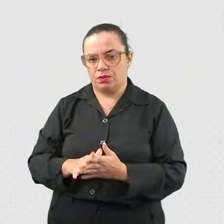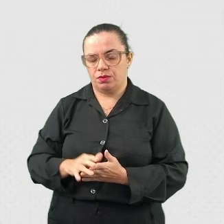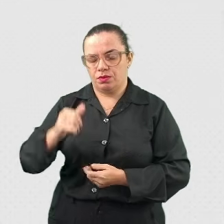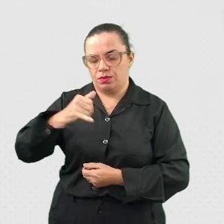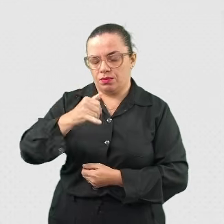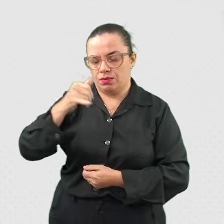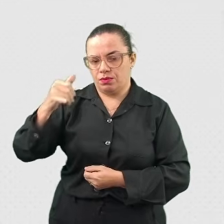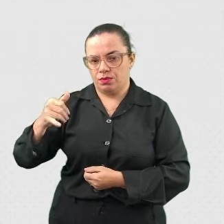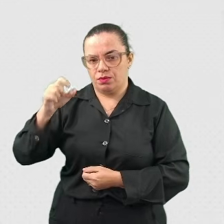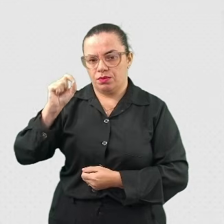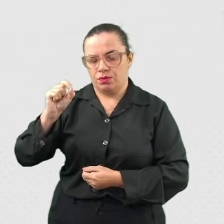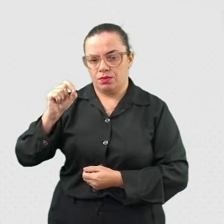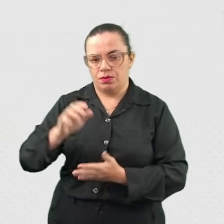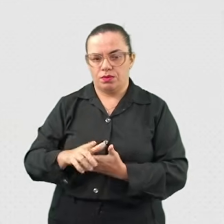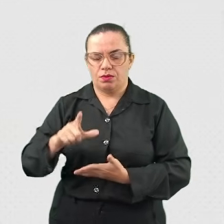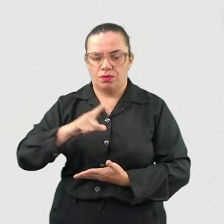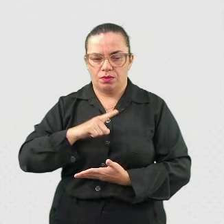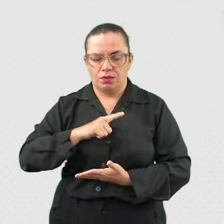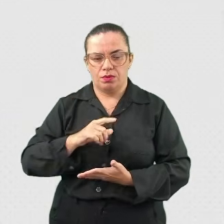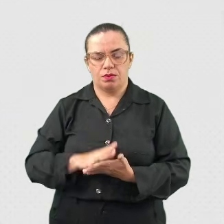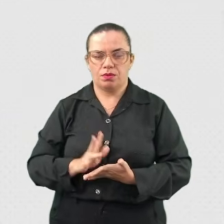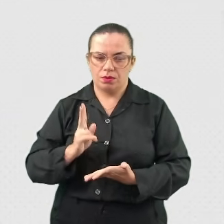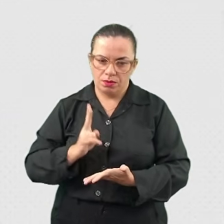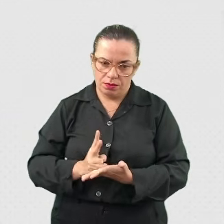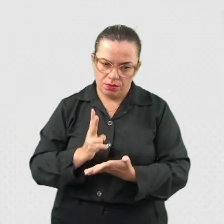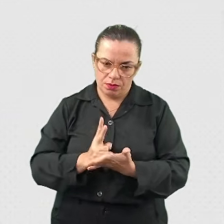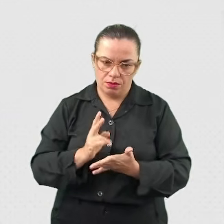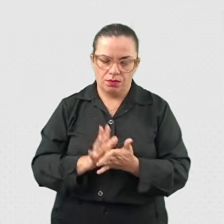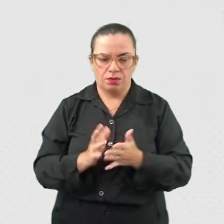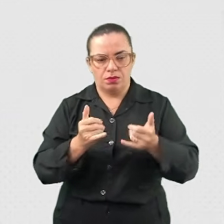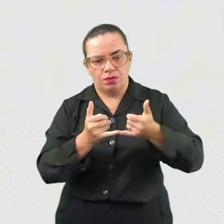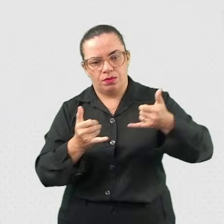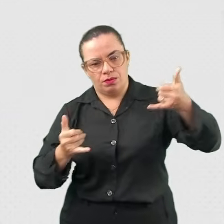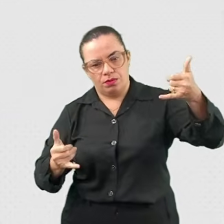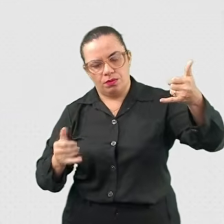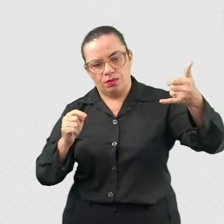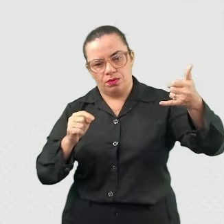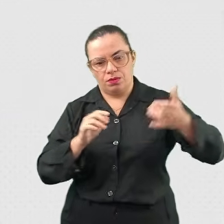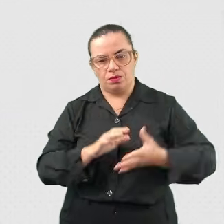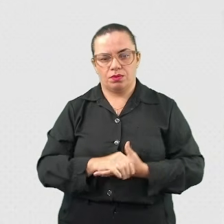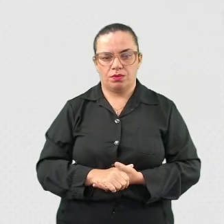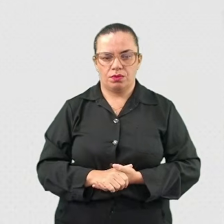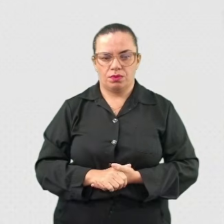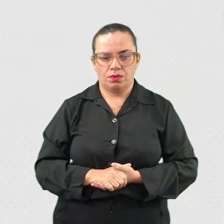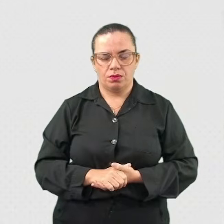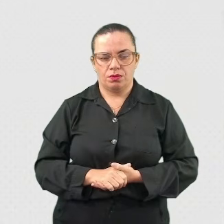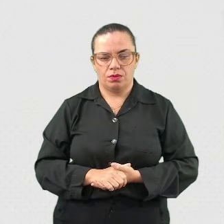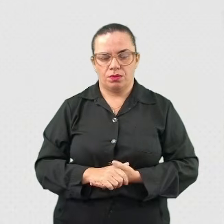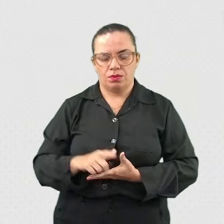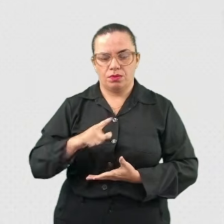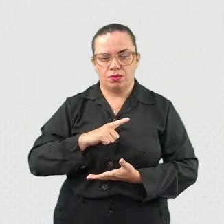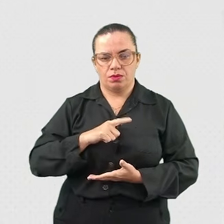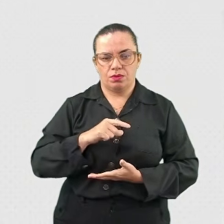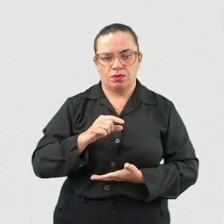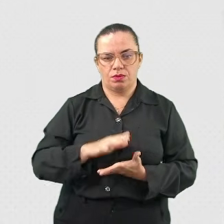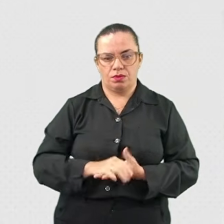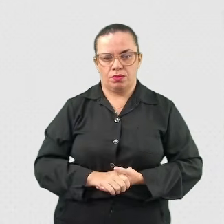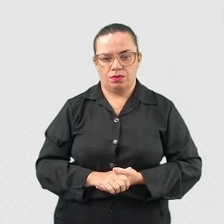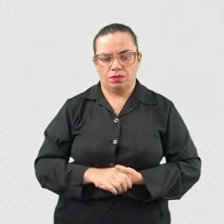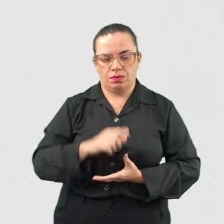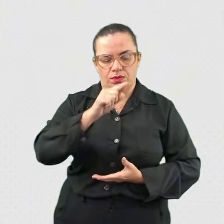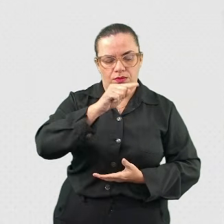ângulo externo. E assim sucessivamente. Se eu prolongar aqui mais um ladinho, ó, você tem aqui um ângulo